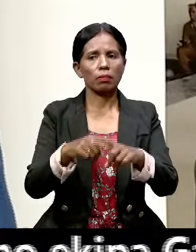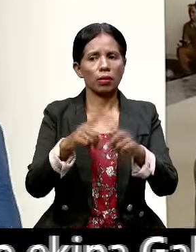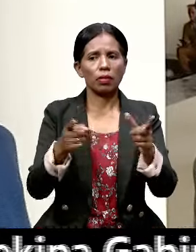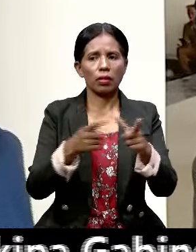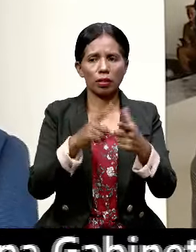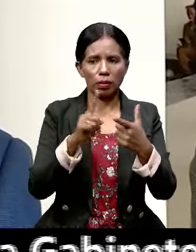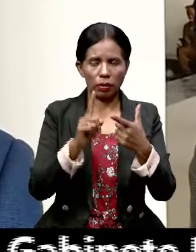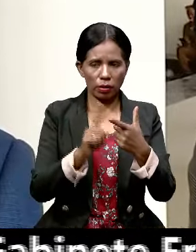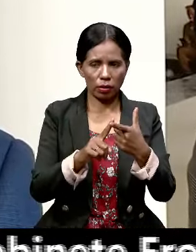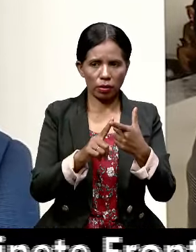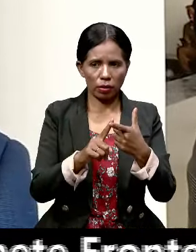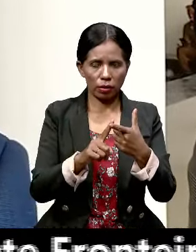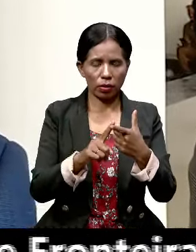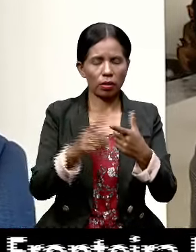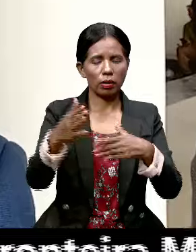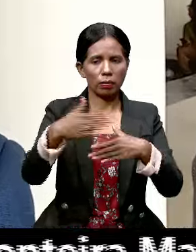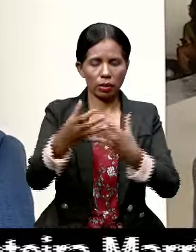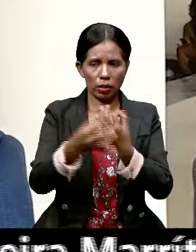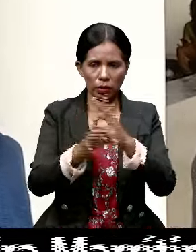de desmantelamento.